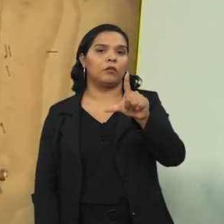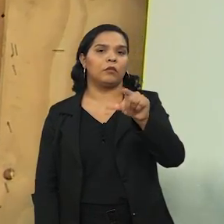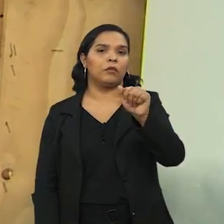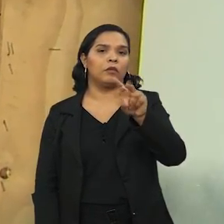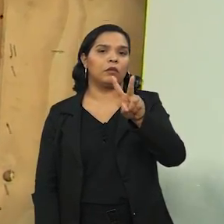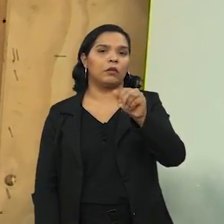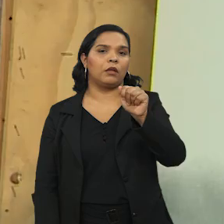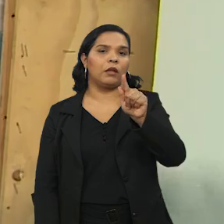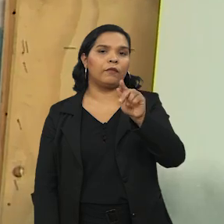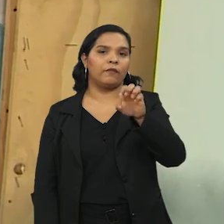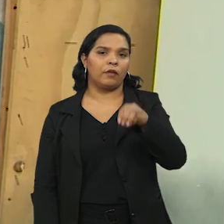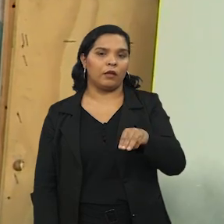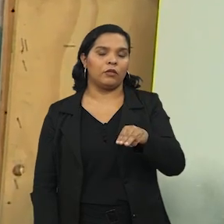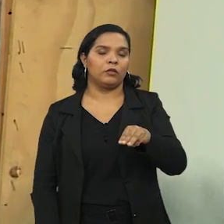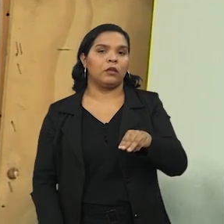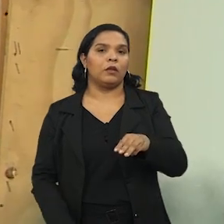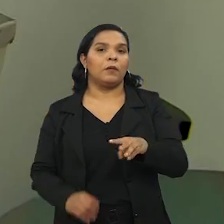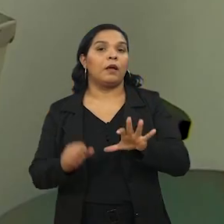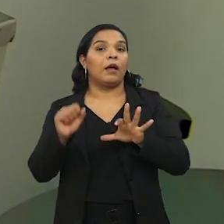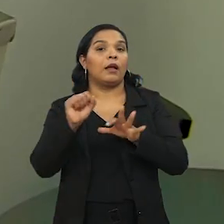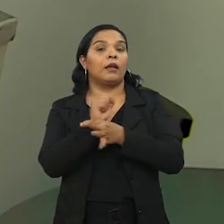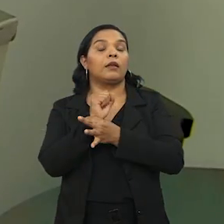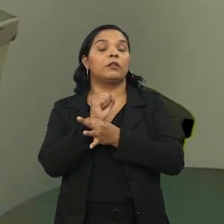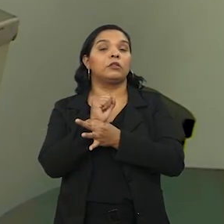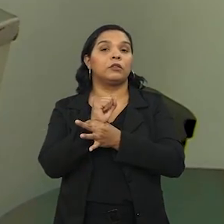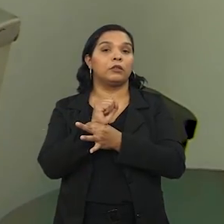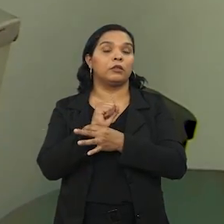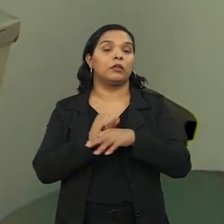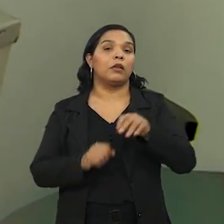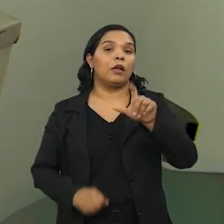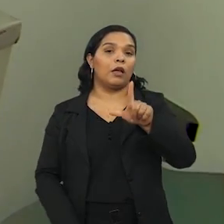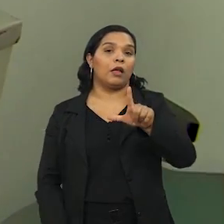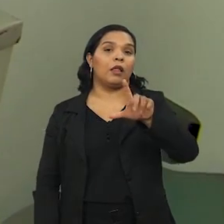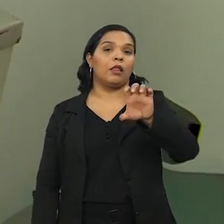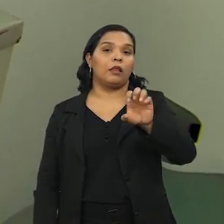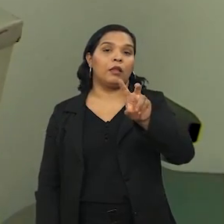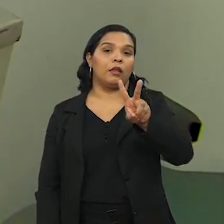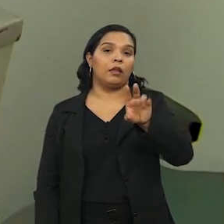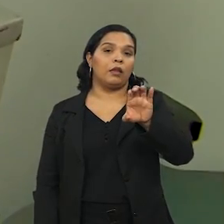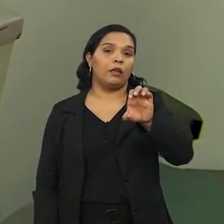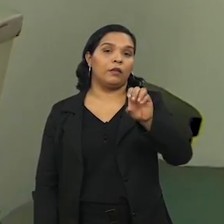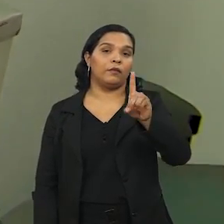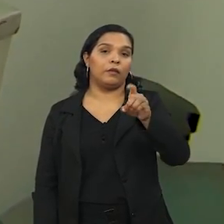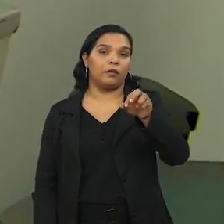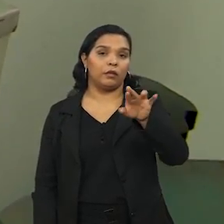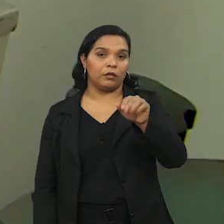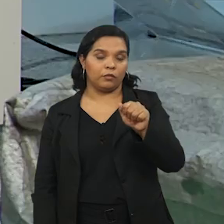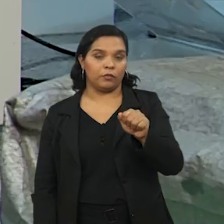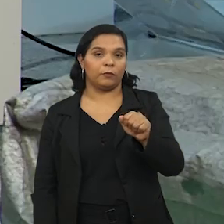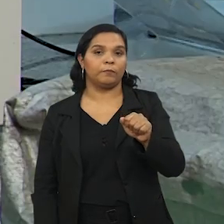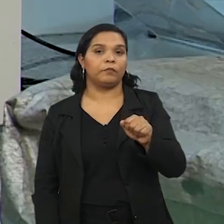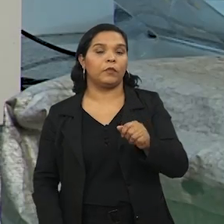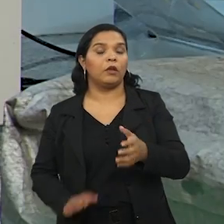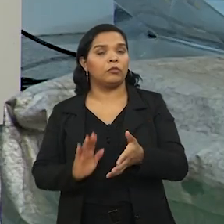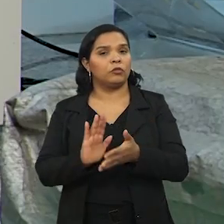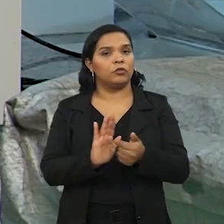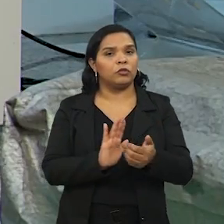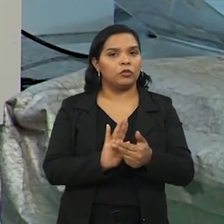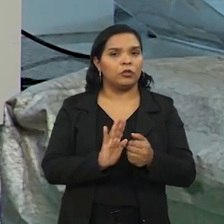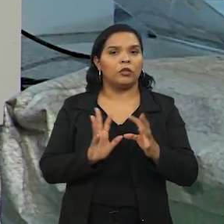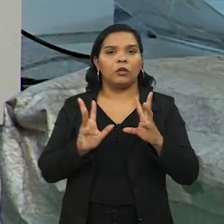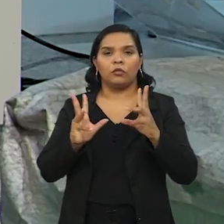uma redução da carga microbiana, para garantir que a levedura de interesse ela cresça. Então a gente